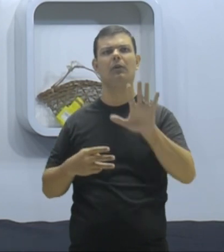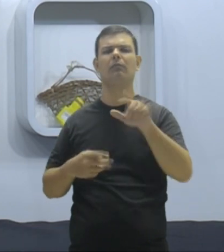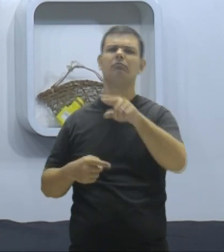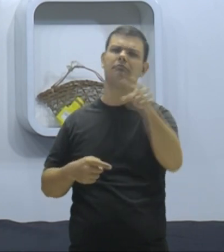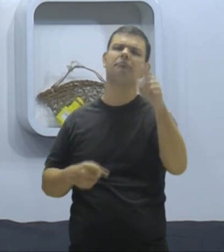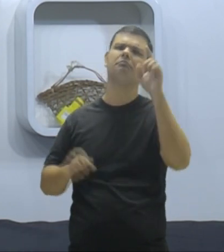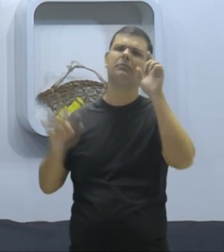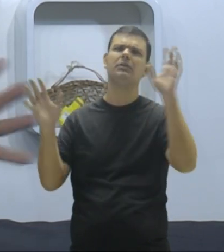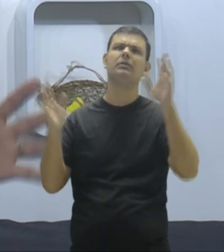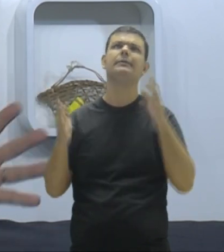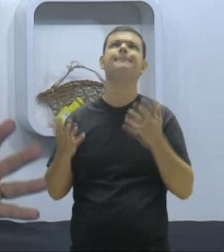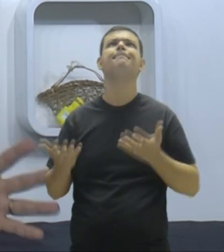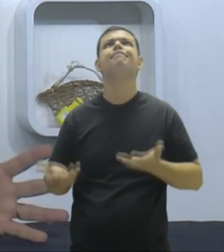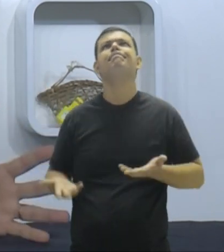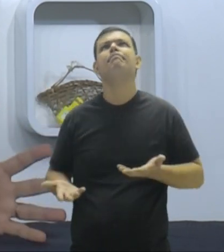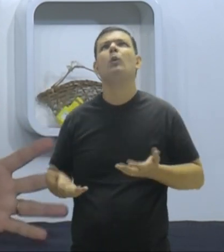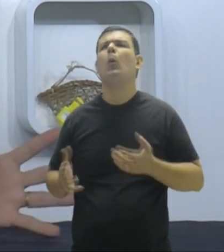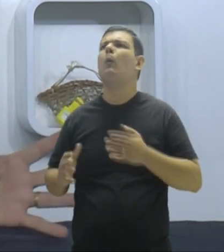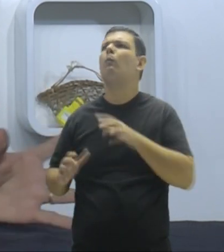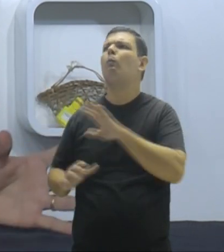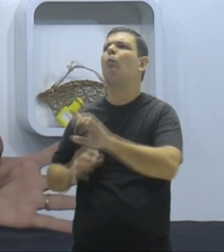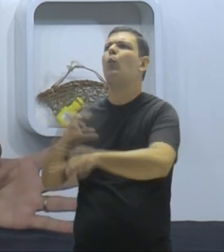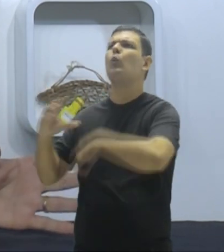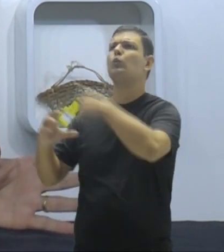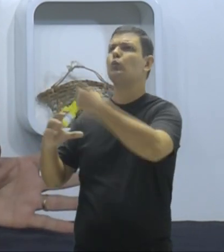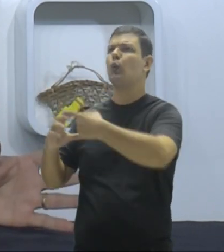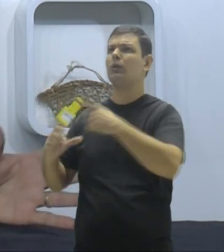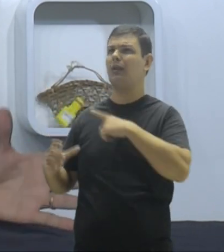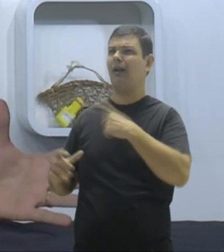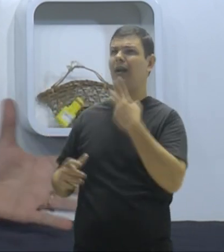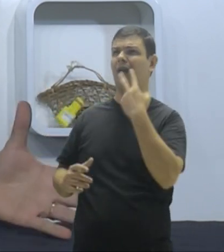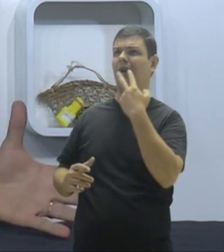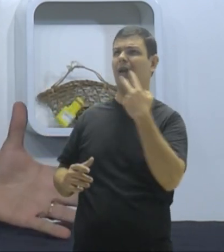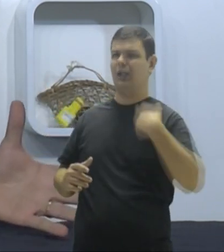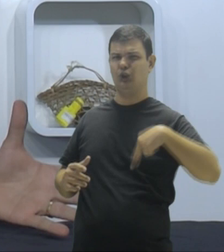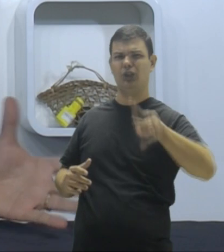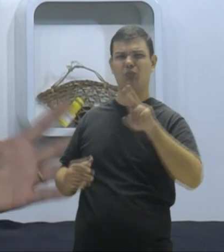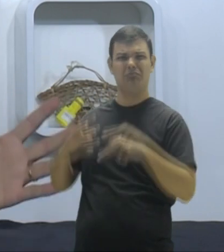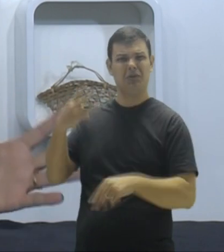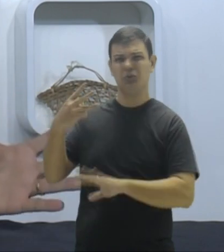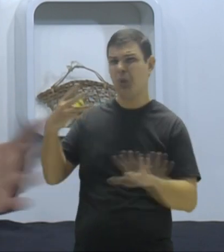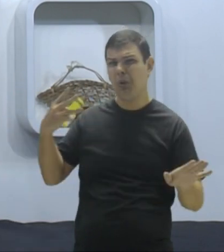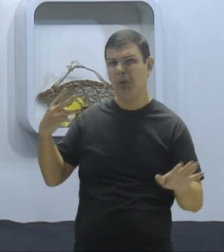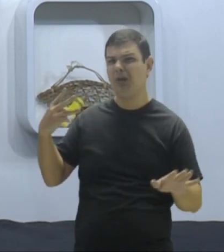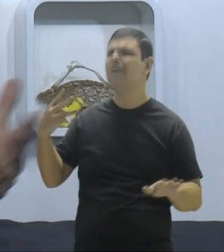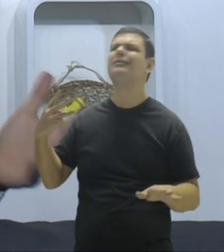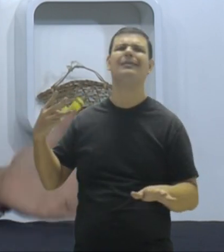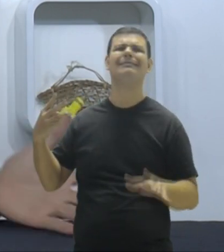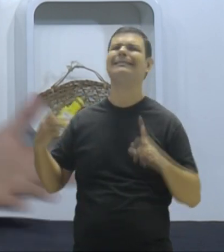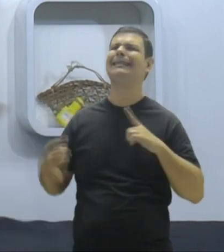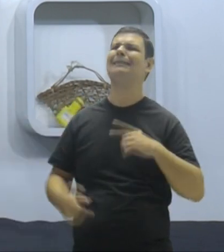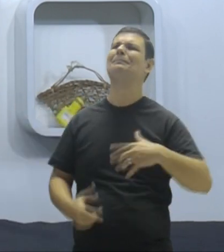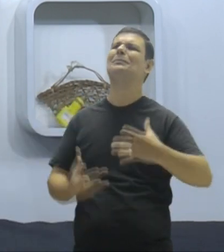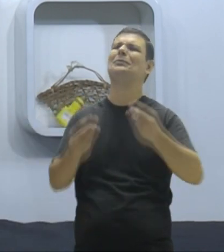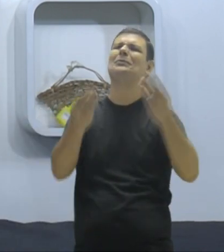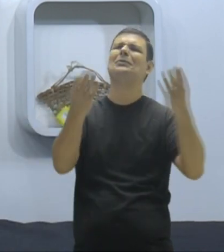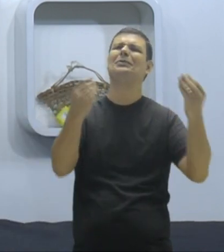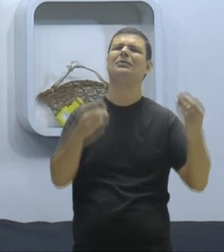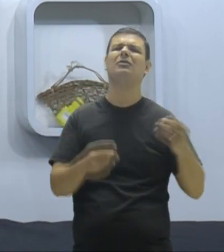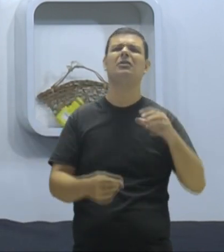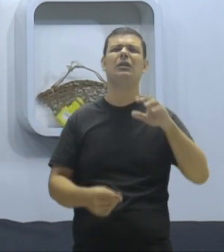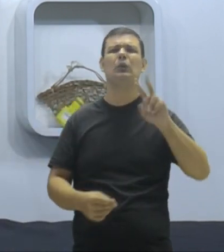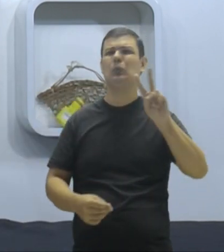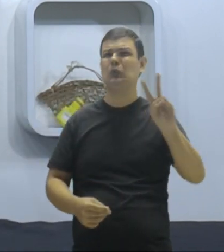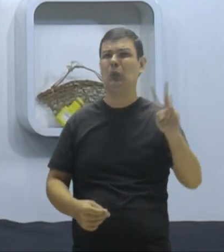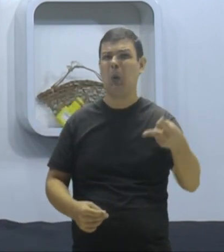pergunta, professor, no mundo só existem 3 religiões? Eu digo que não. No mundo existem mais de 2.000 religiões.